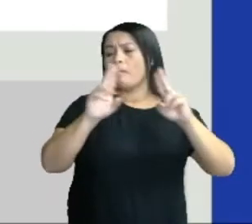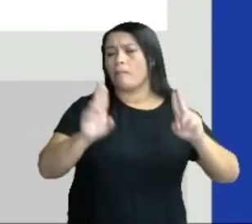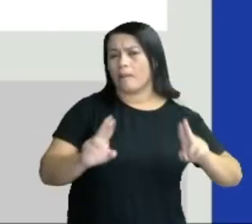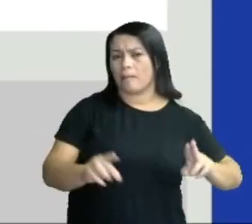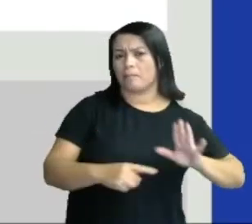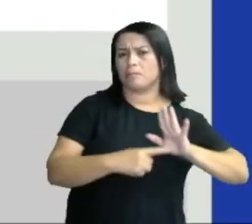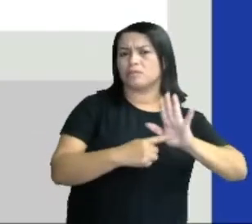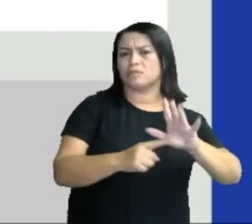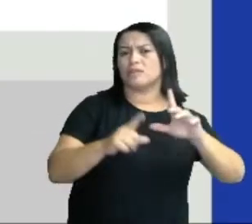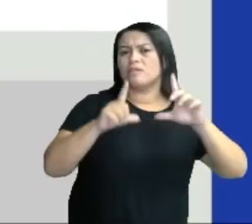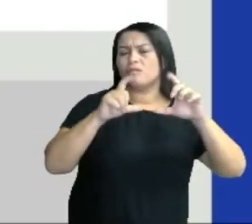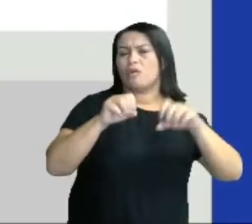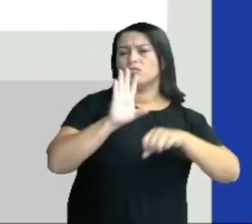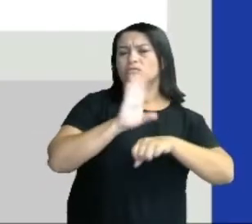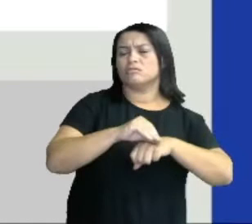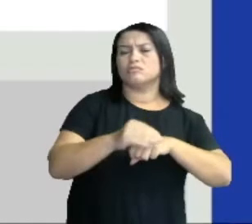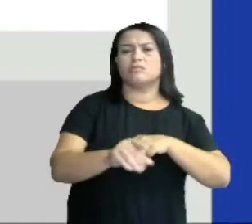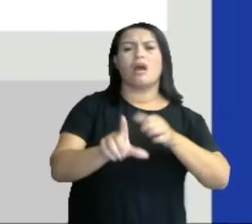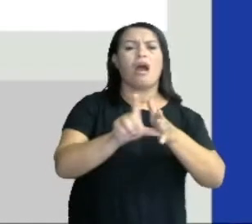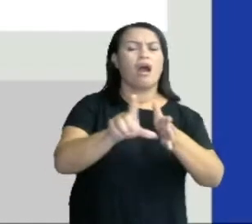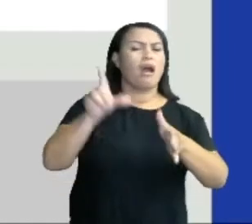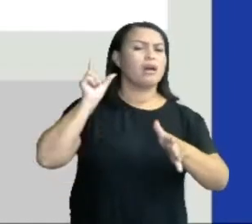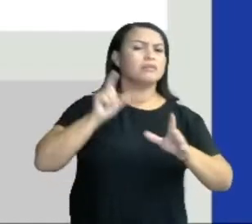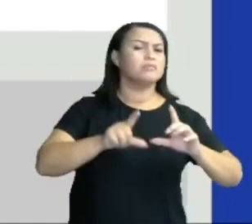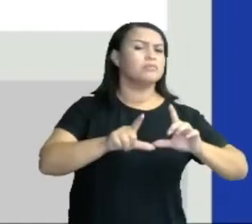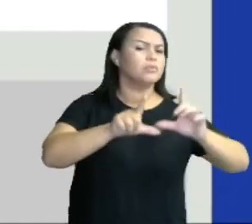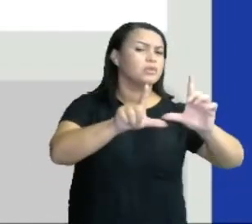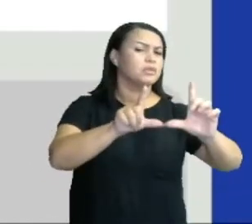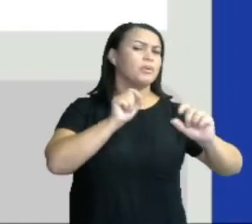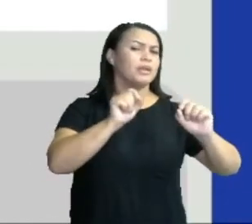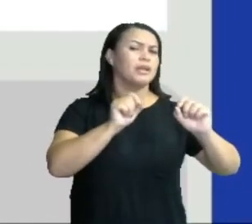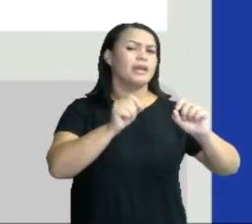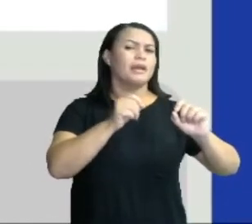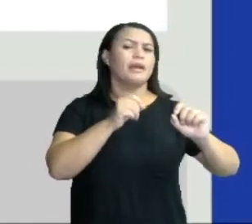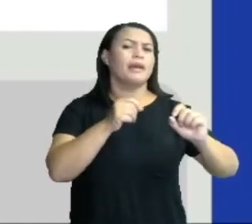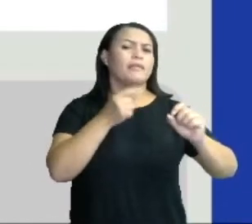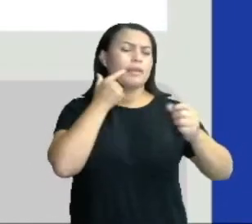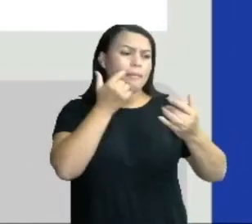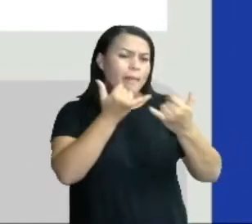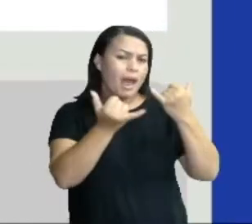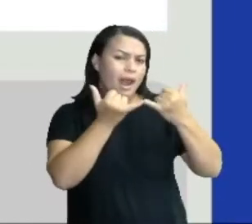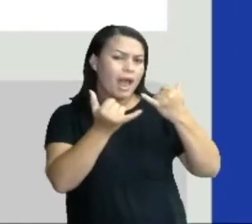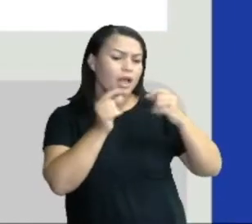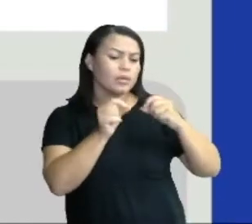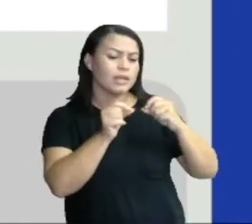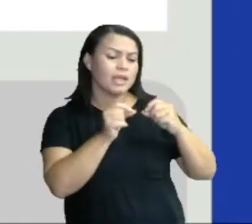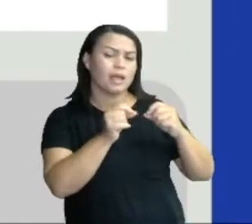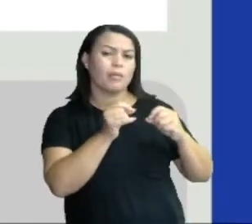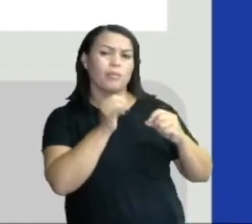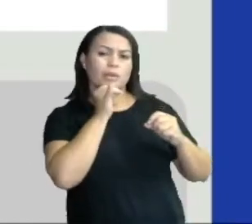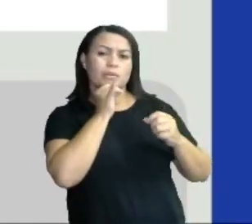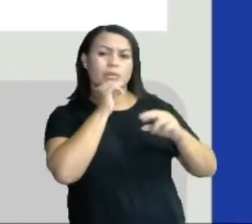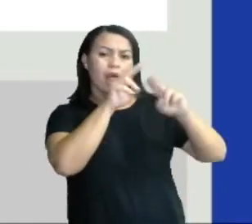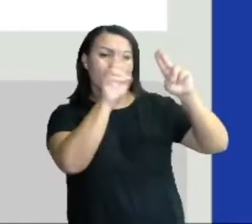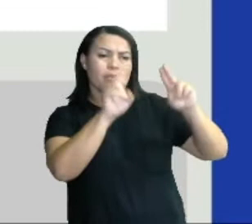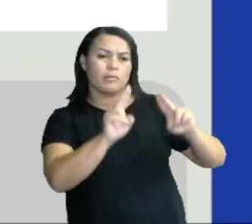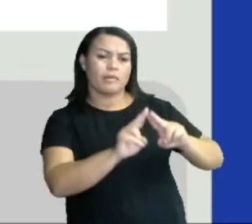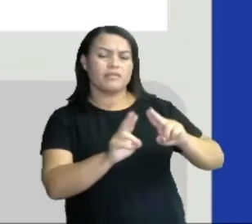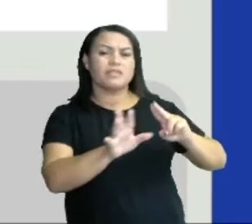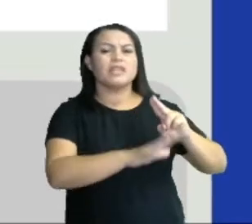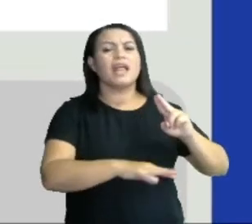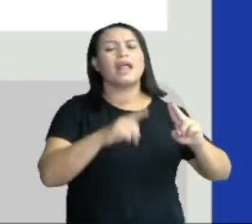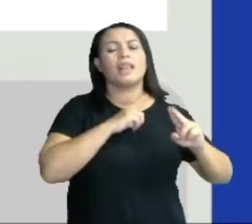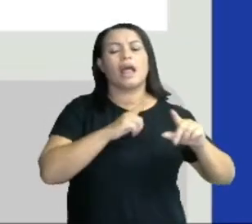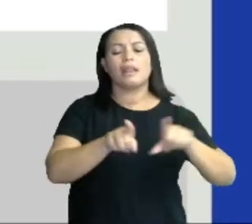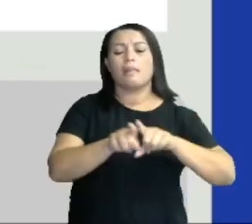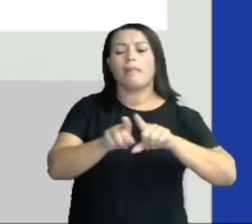mostrei anteriormente, onde você tem uma representação da superfície da Terra em um plano, e o globo, que